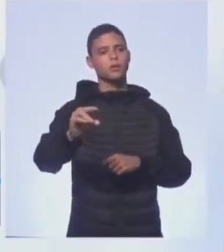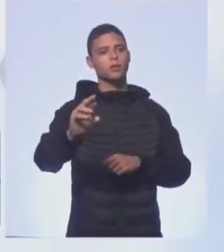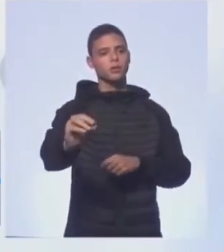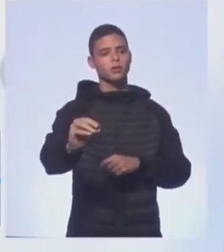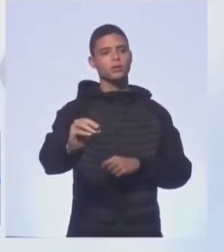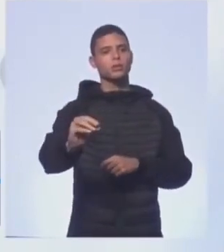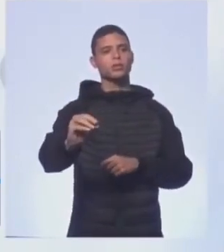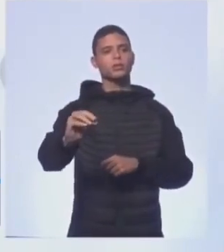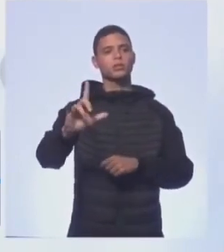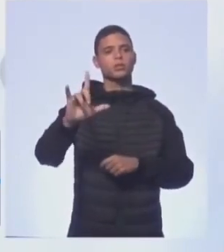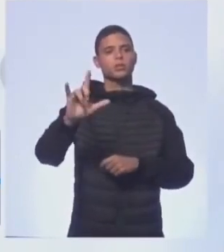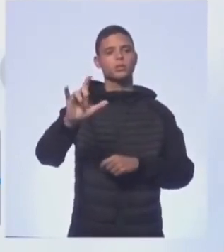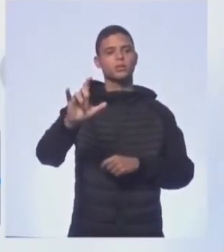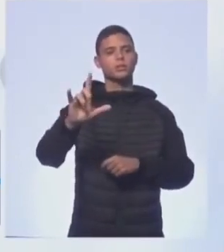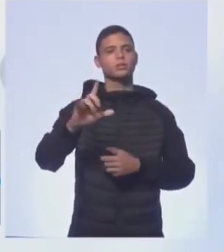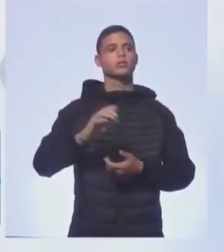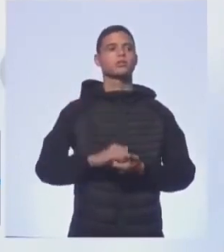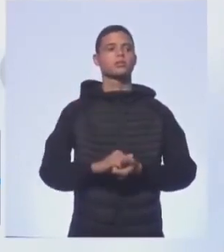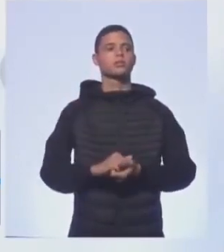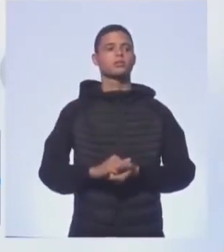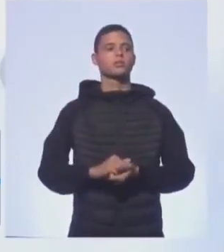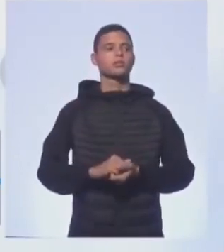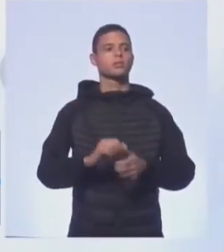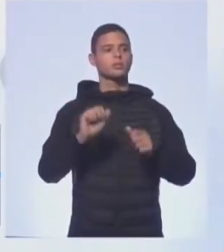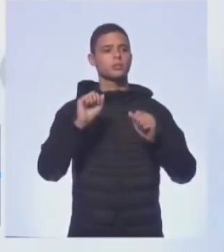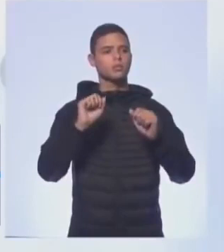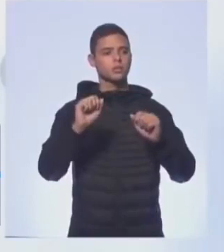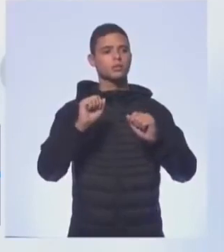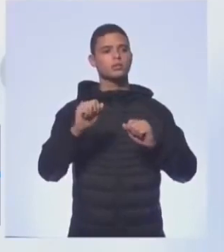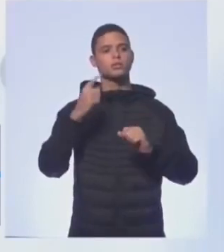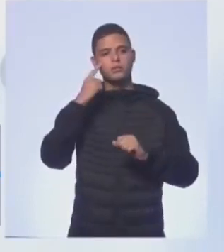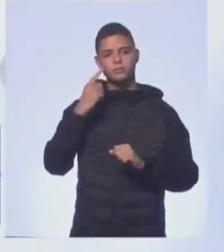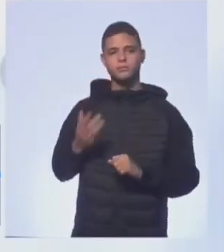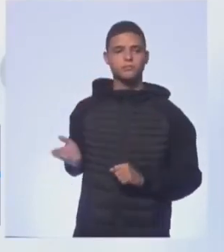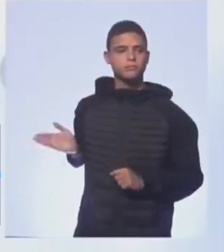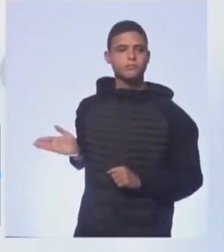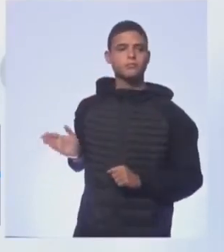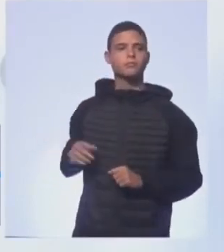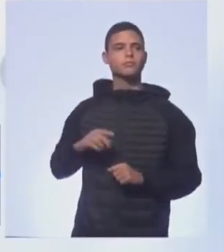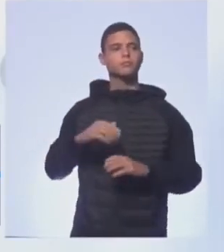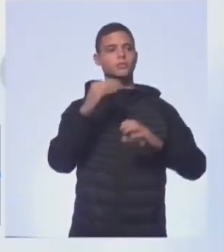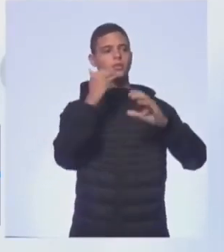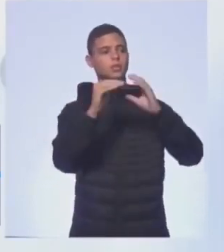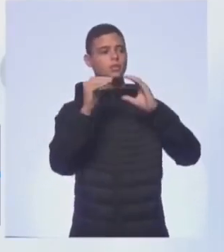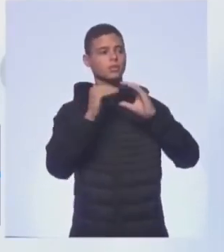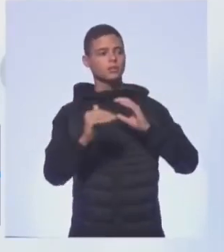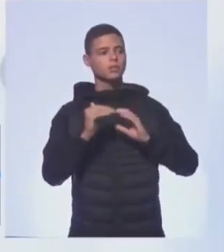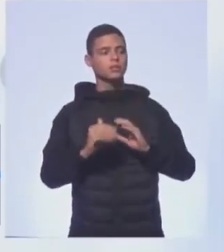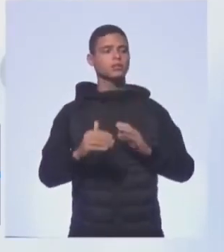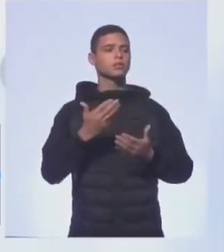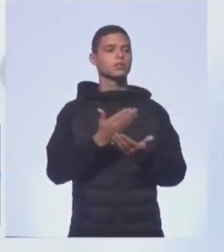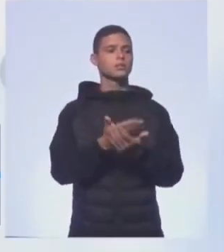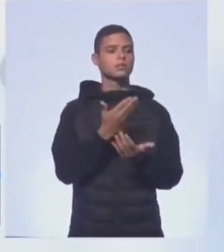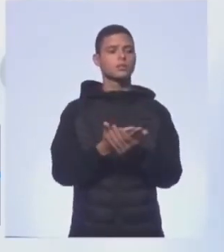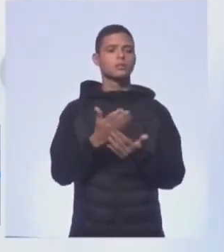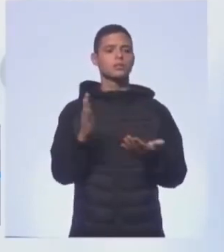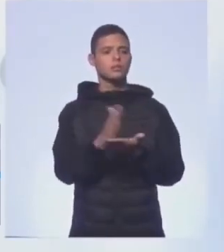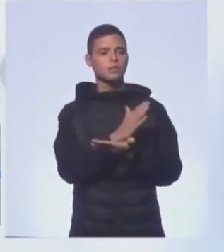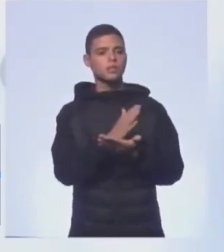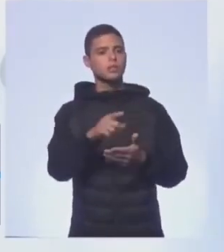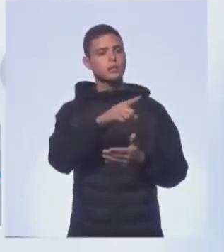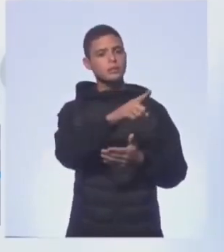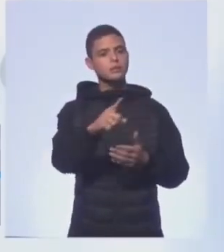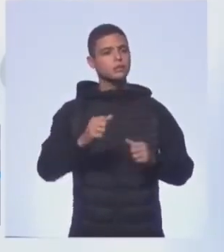@prof.maurofarias, @prof.maurofarias. Pode mandar lá as percepções que tiveram da aula, algum questionamento, já que hoje vocês não vão